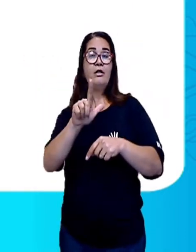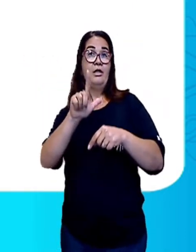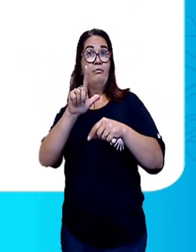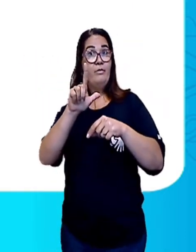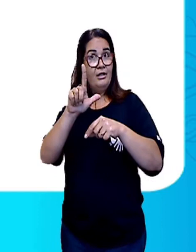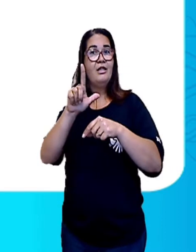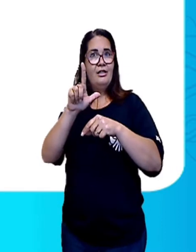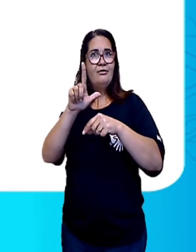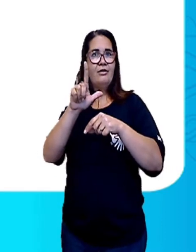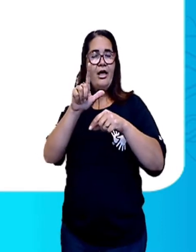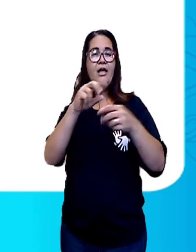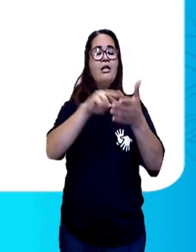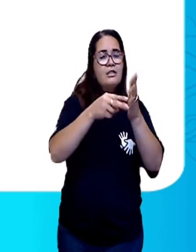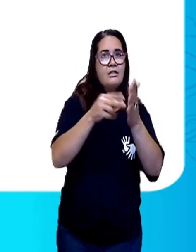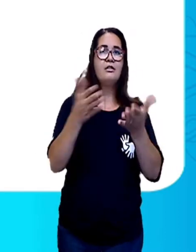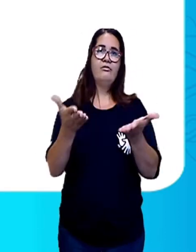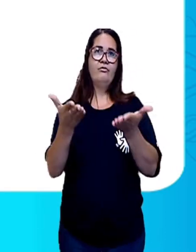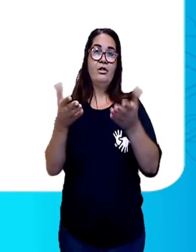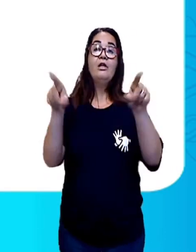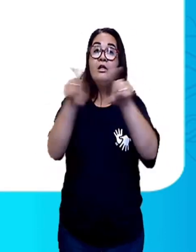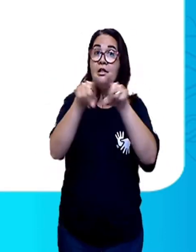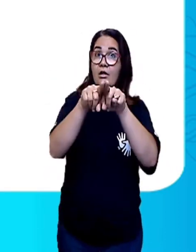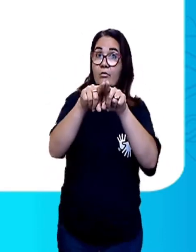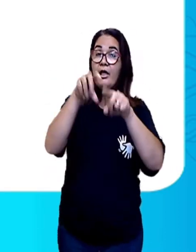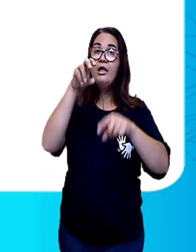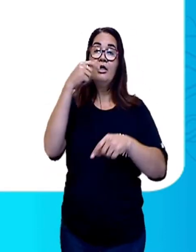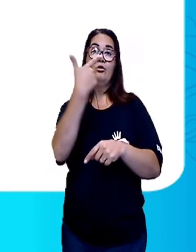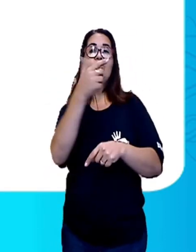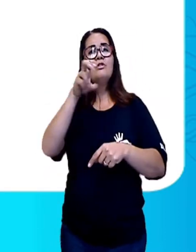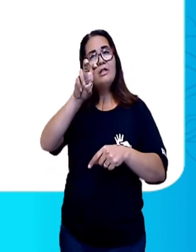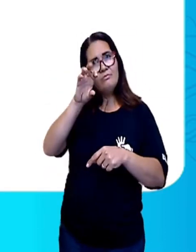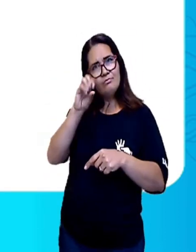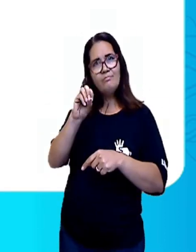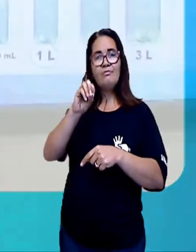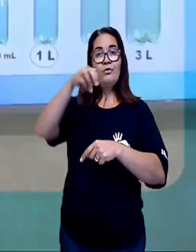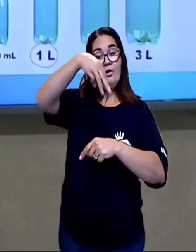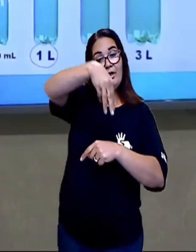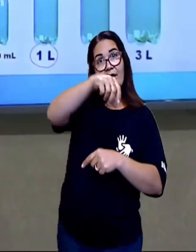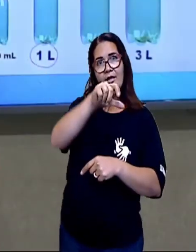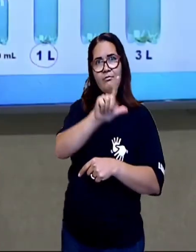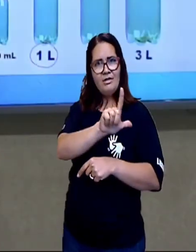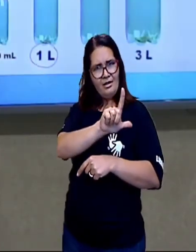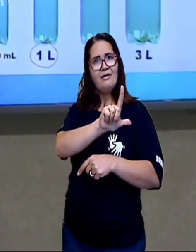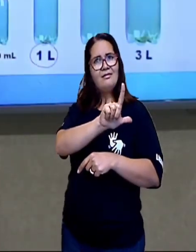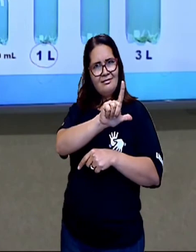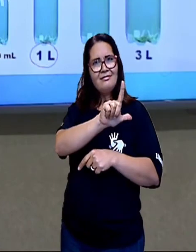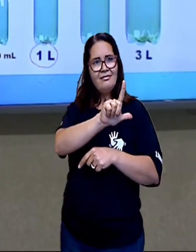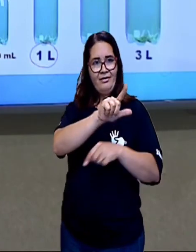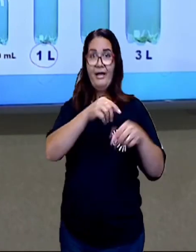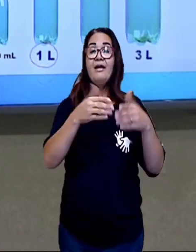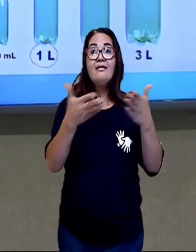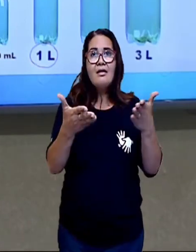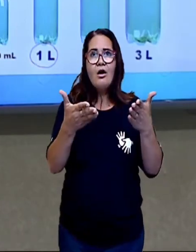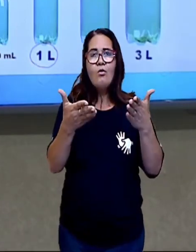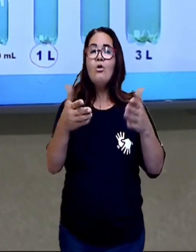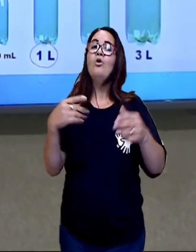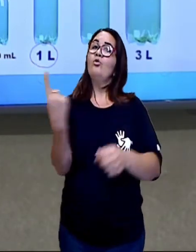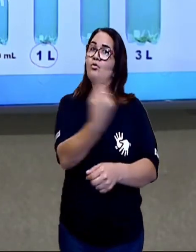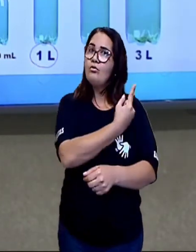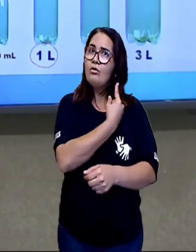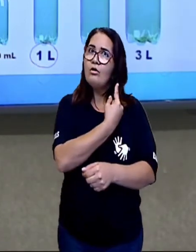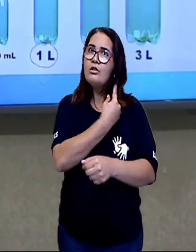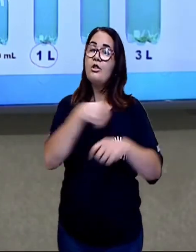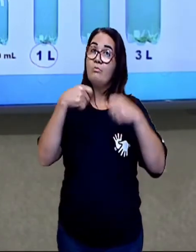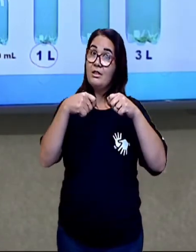unidades menores, como 250 ml. E como vamos colocar aqui como uma regra básica, para que